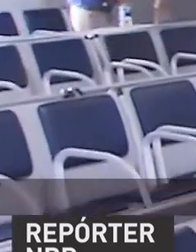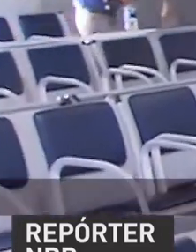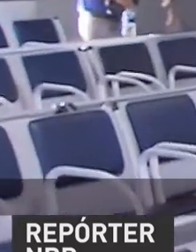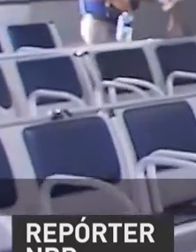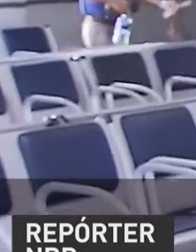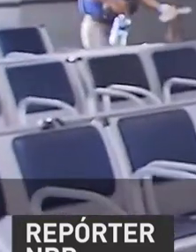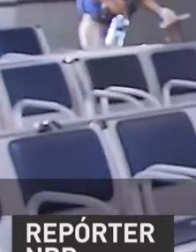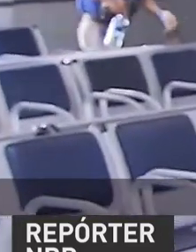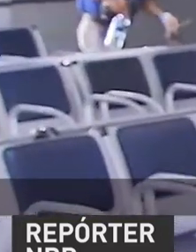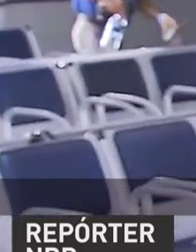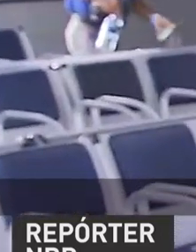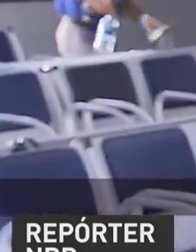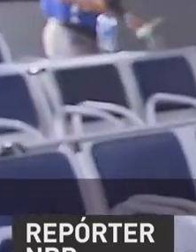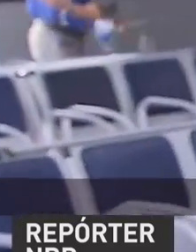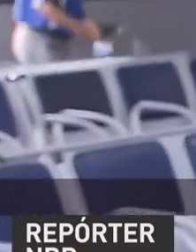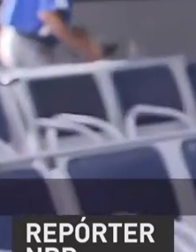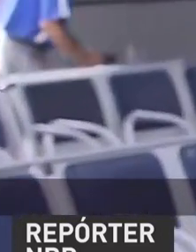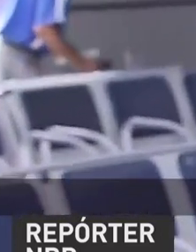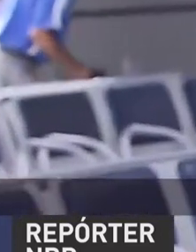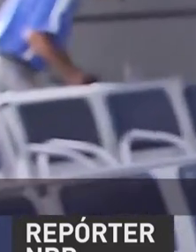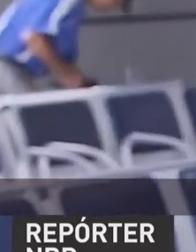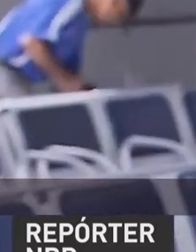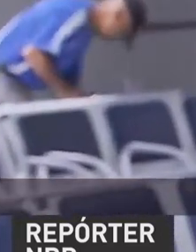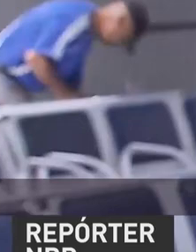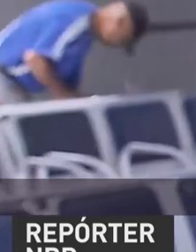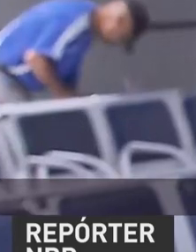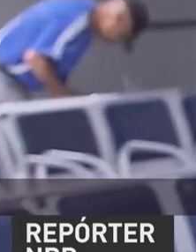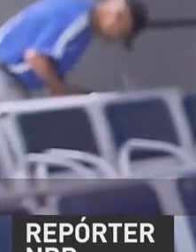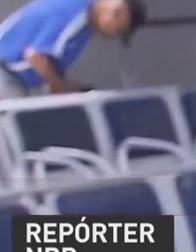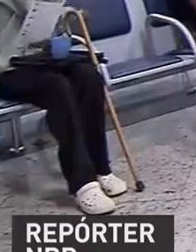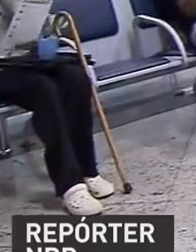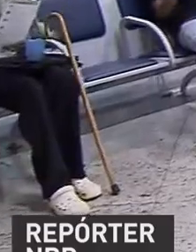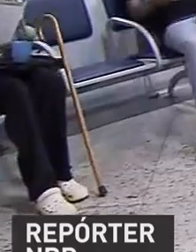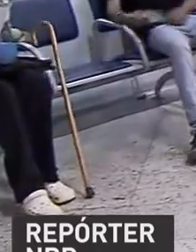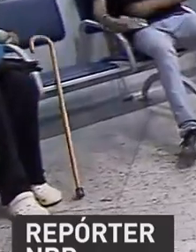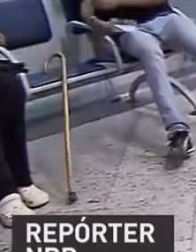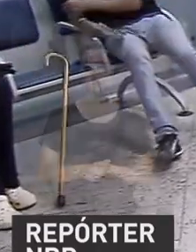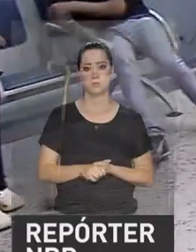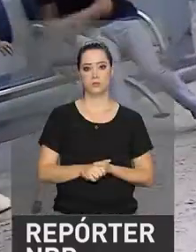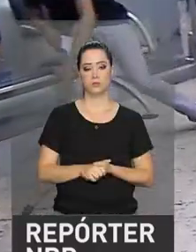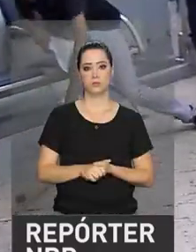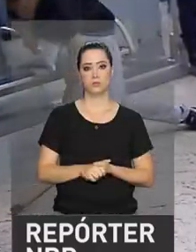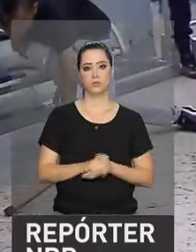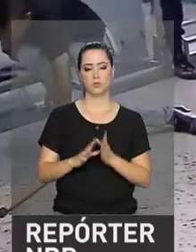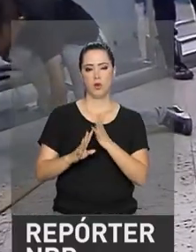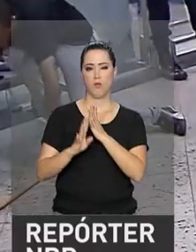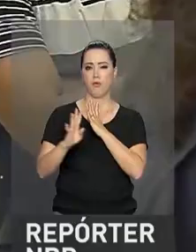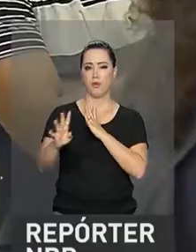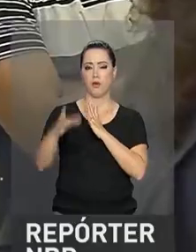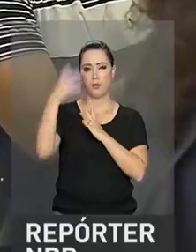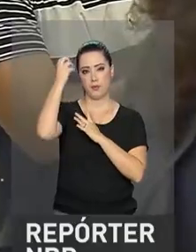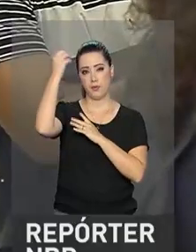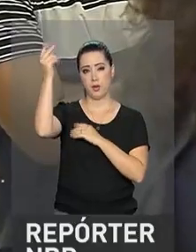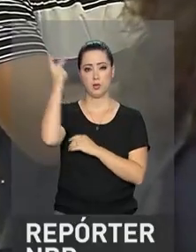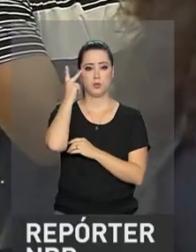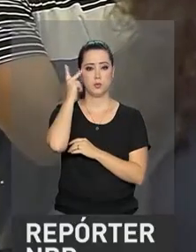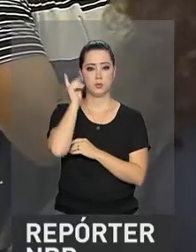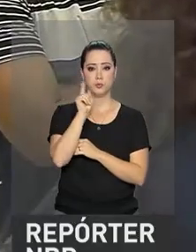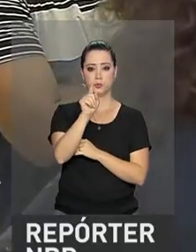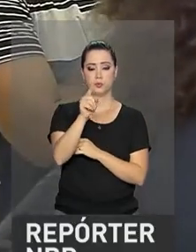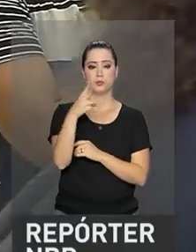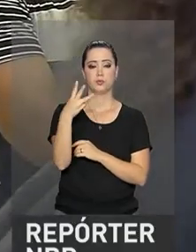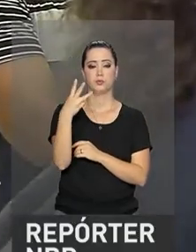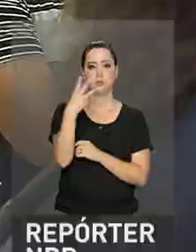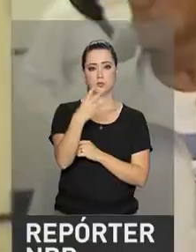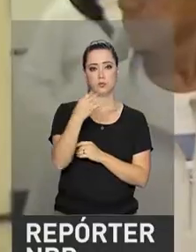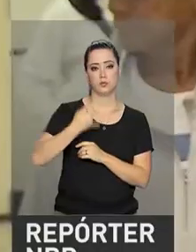mas aí vamos, pouco a pouco. Tenho esperança em volver. Na fila do embarque para São Paulo, Gerardo, de